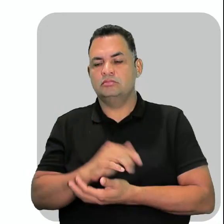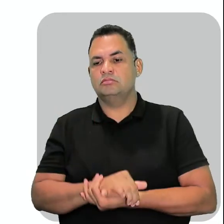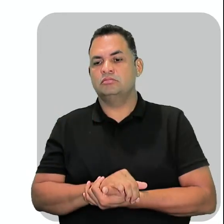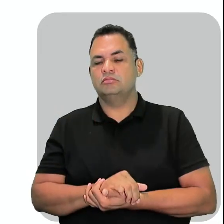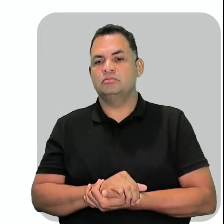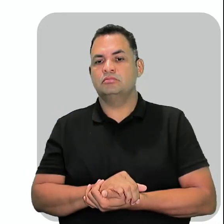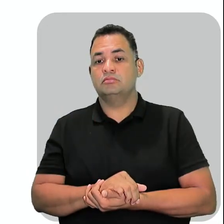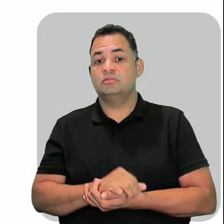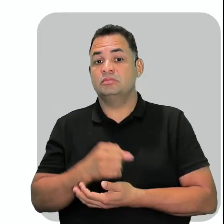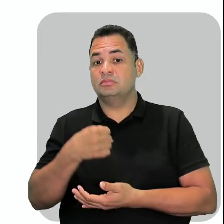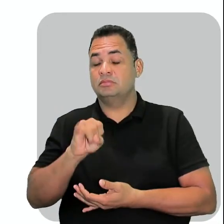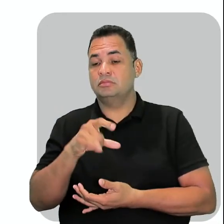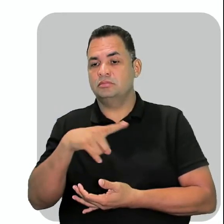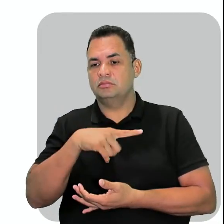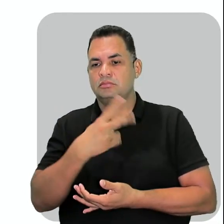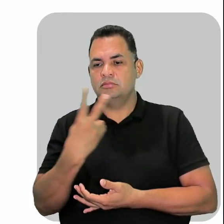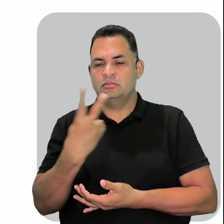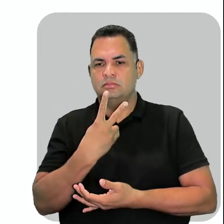NO2. Se eu tiver